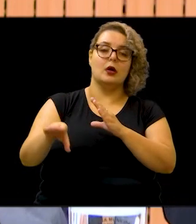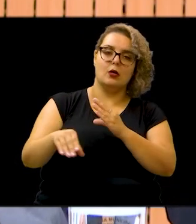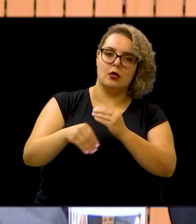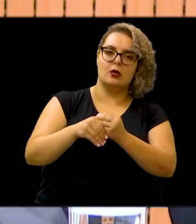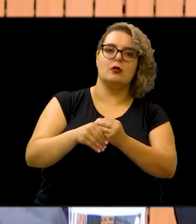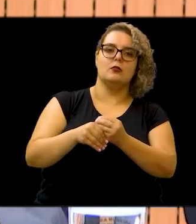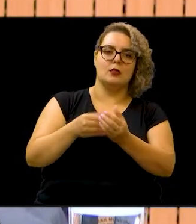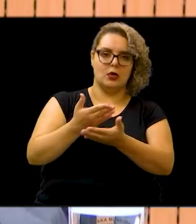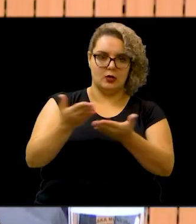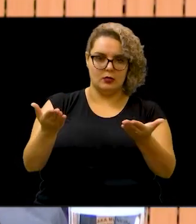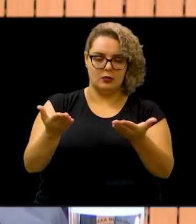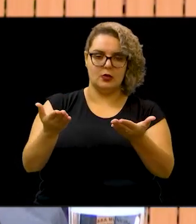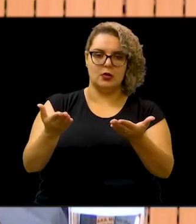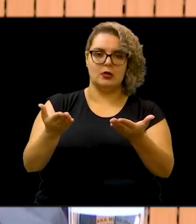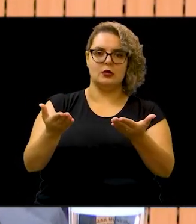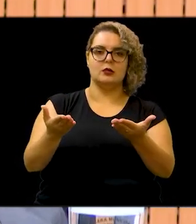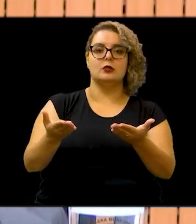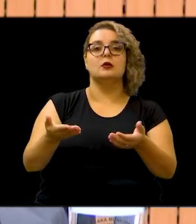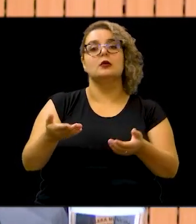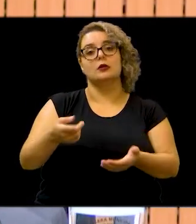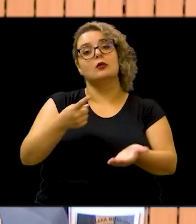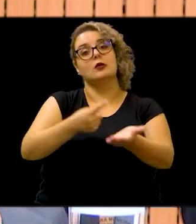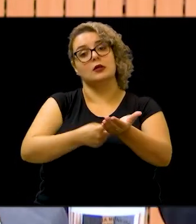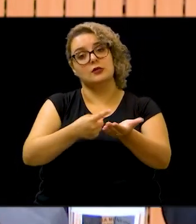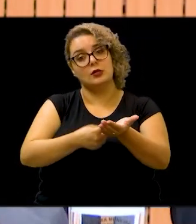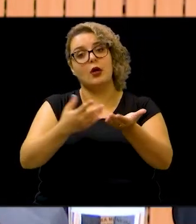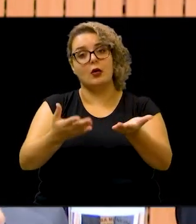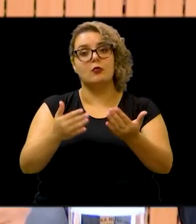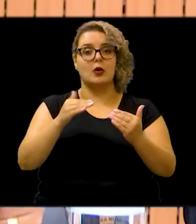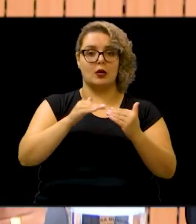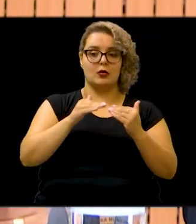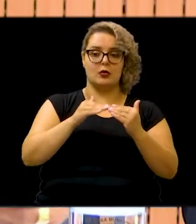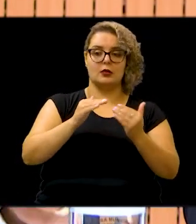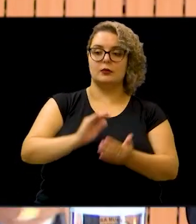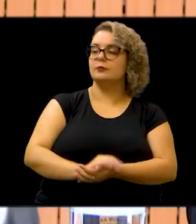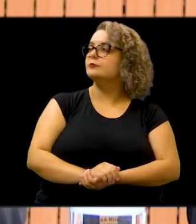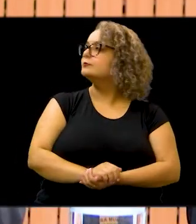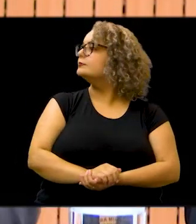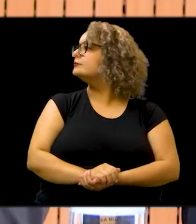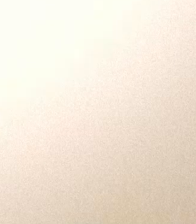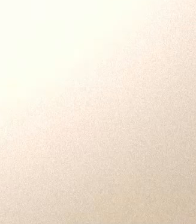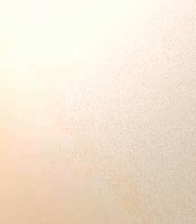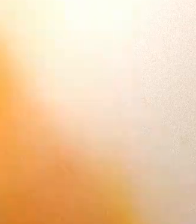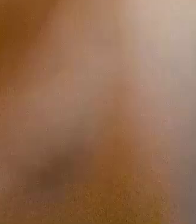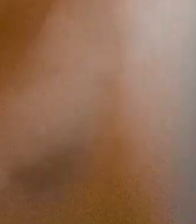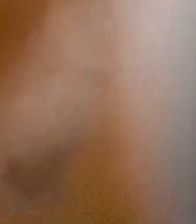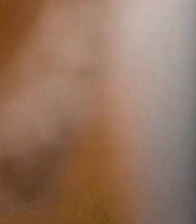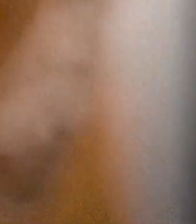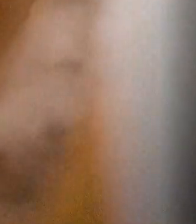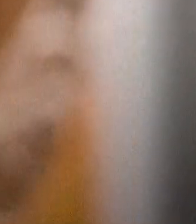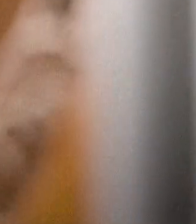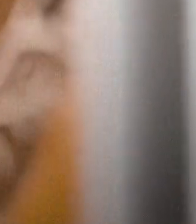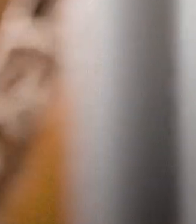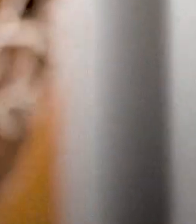ou não a emenda aqui a vocês. Então, ficou esse compromisso acordado.